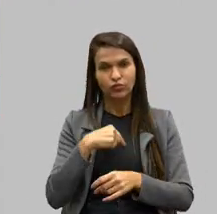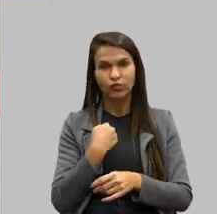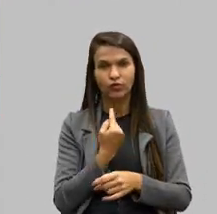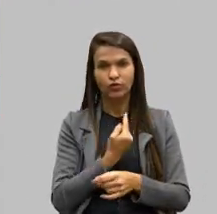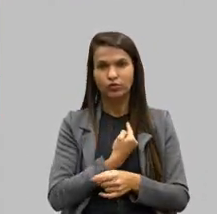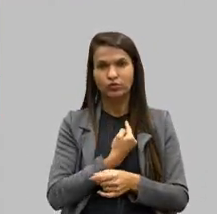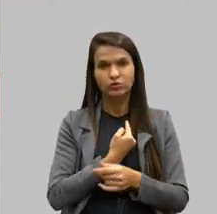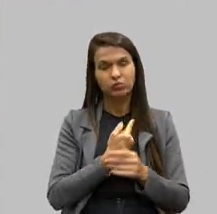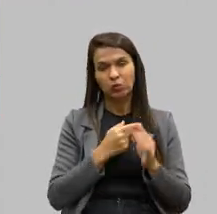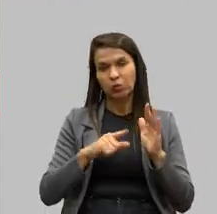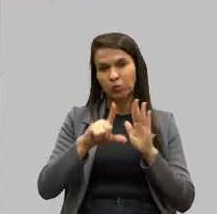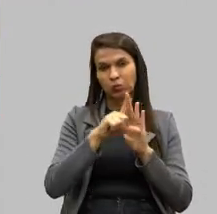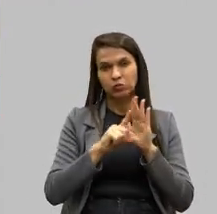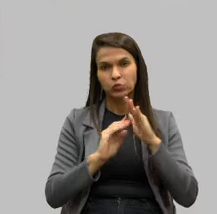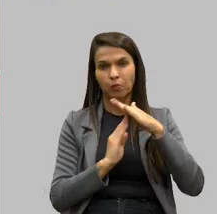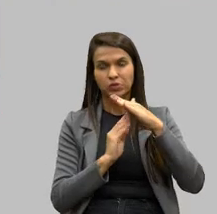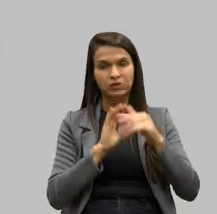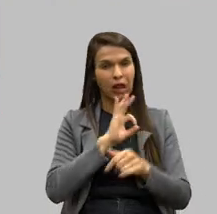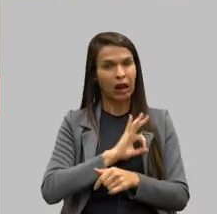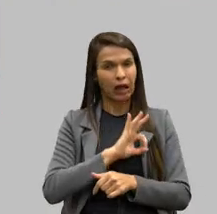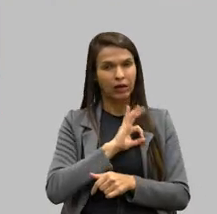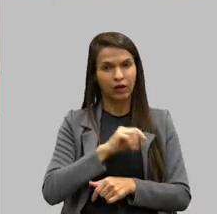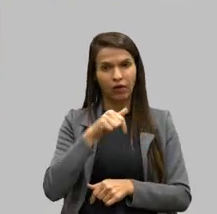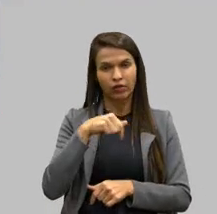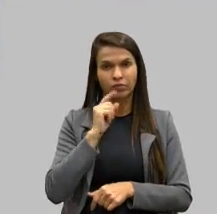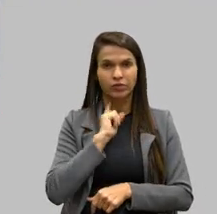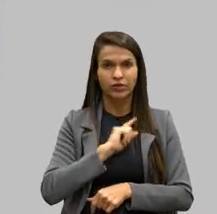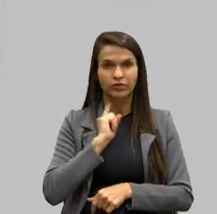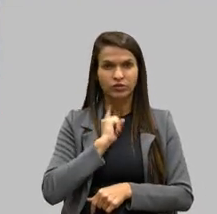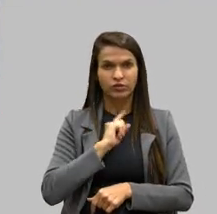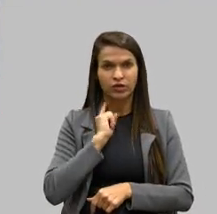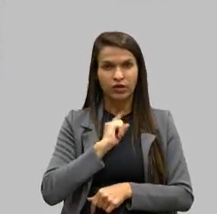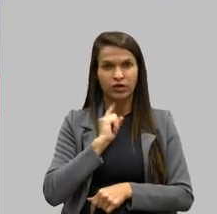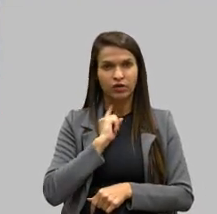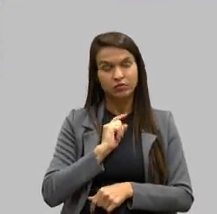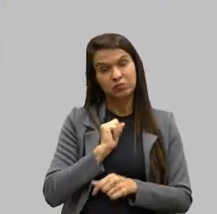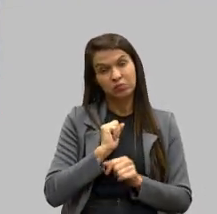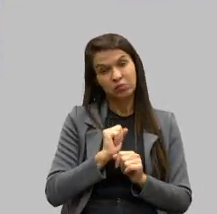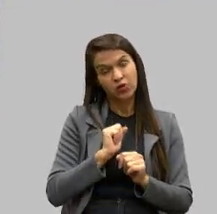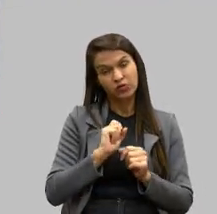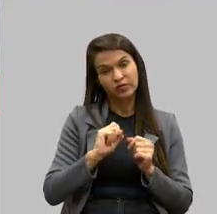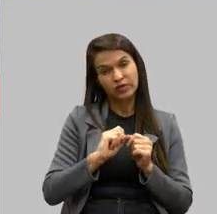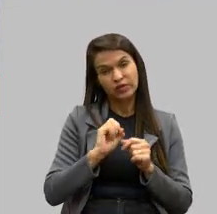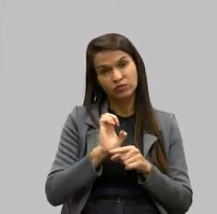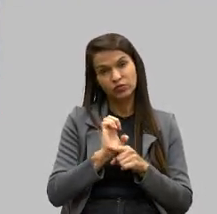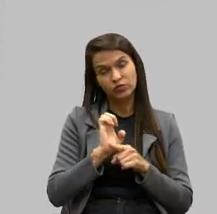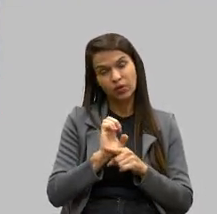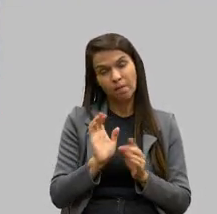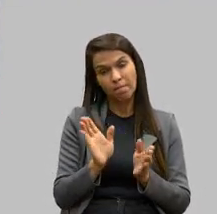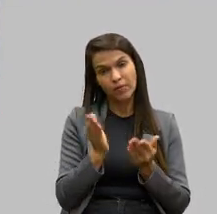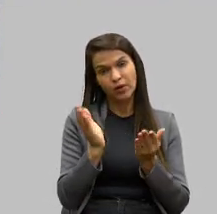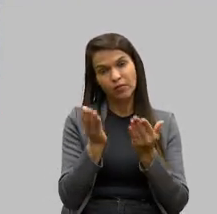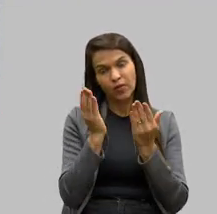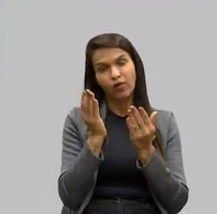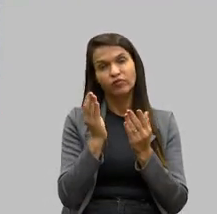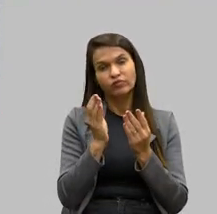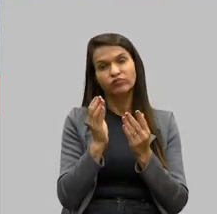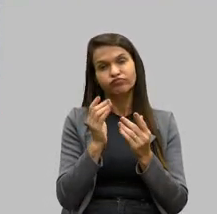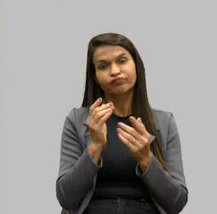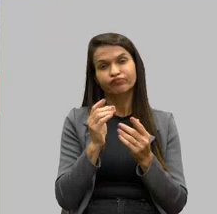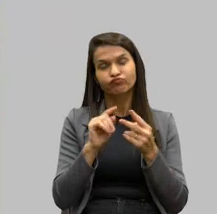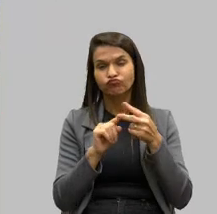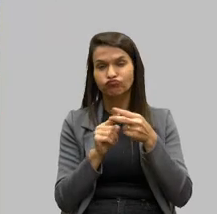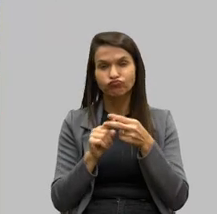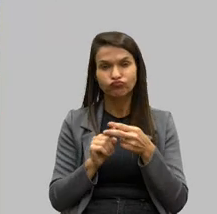legislação do piso salarial aqui em Minas Gerais, o que pode fazer com que o Estado promova reajustes diferenciados